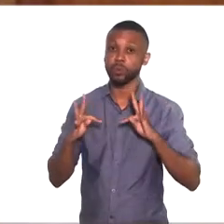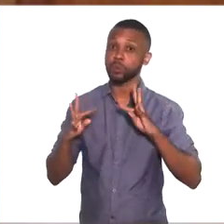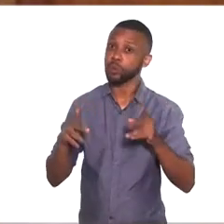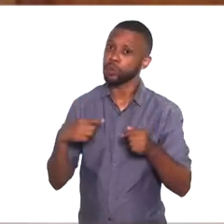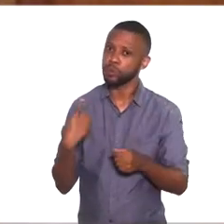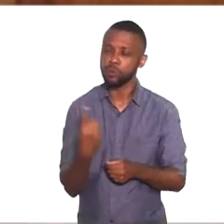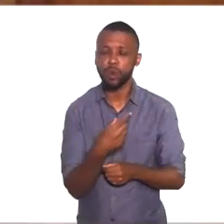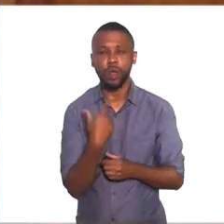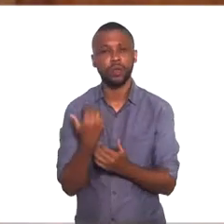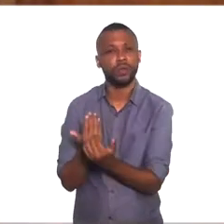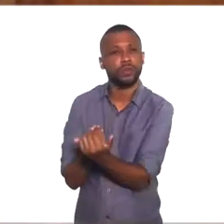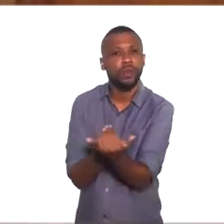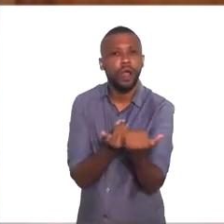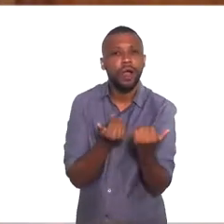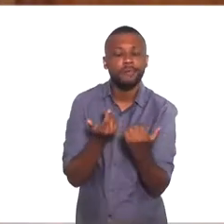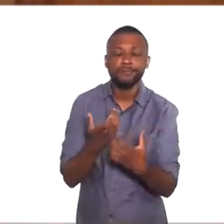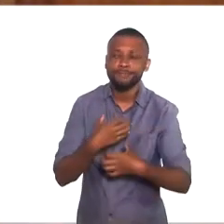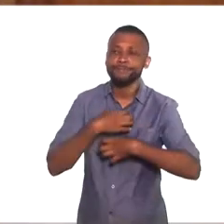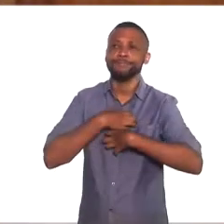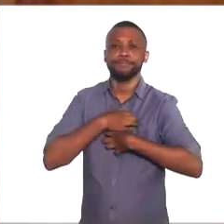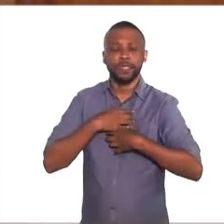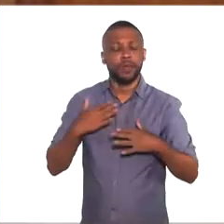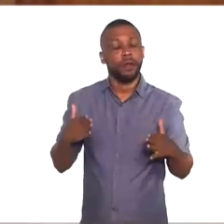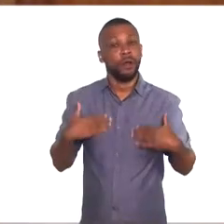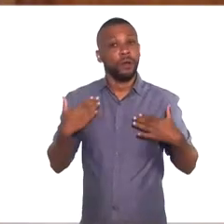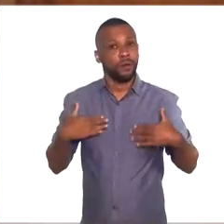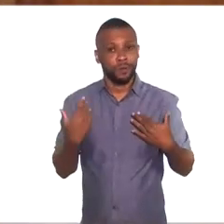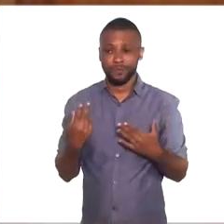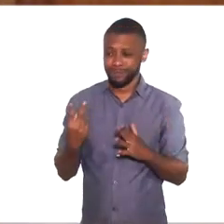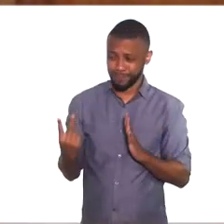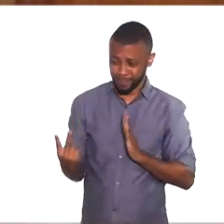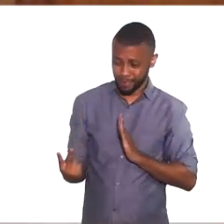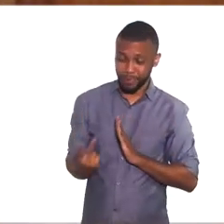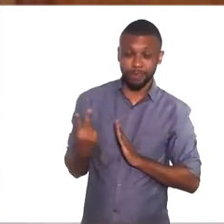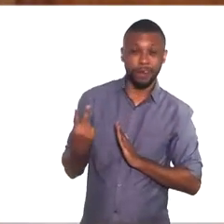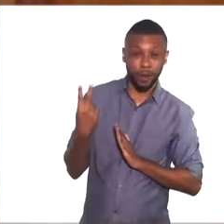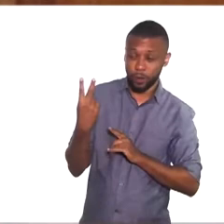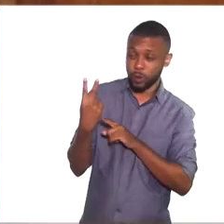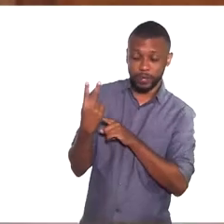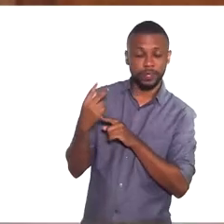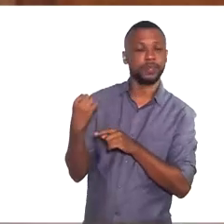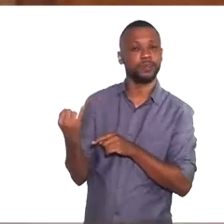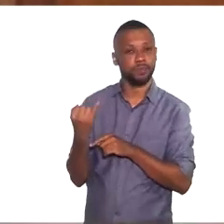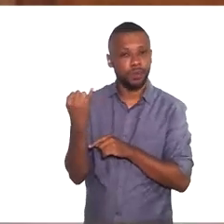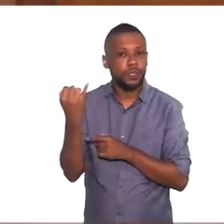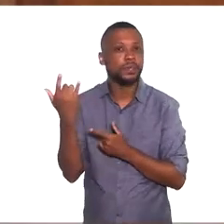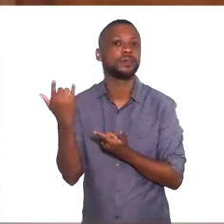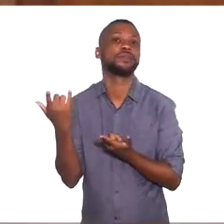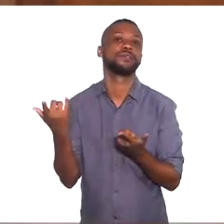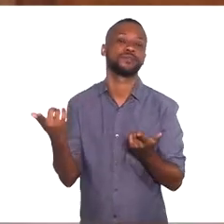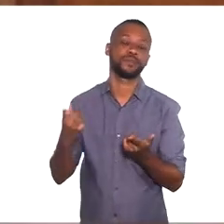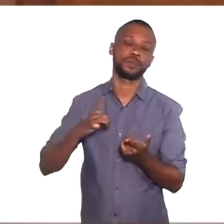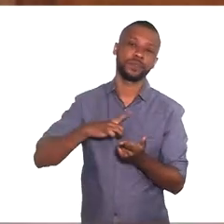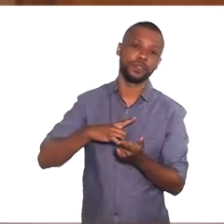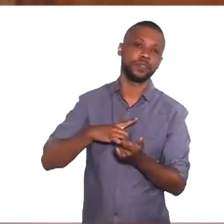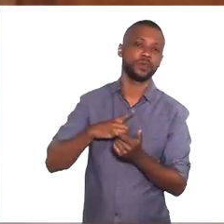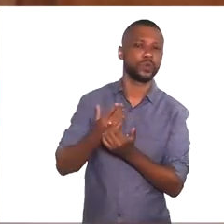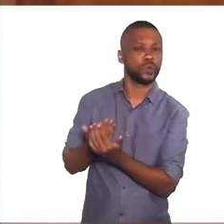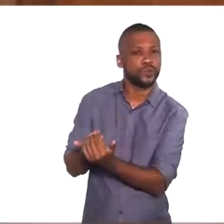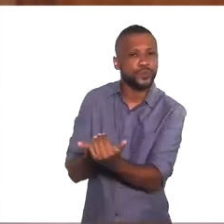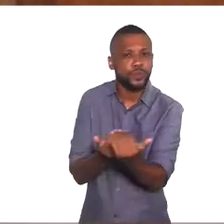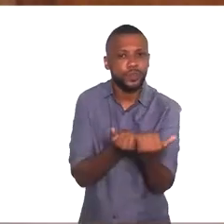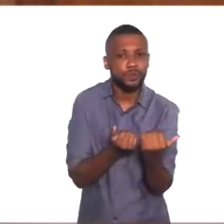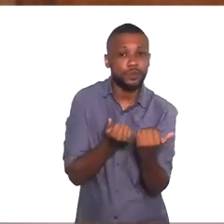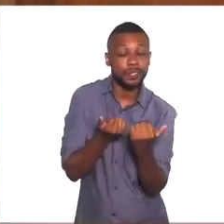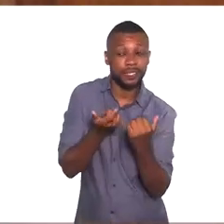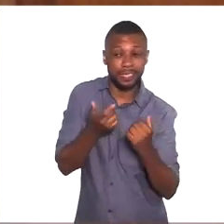reuniu todos nós jovens e falou de entusiasmo muitos valores importantes lá e ele era um jovem